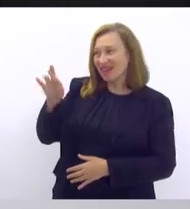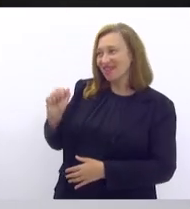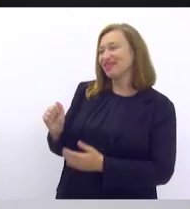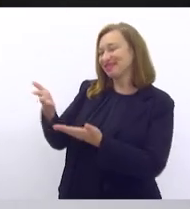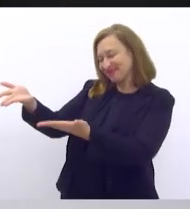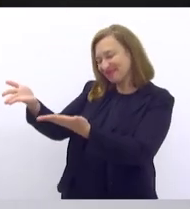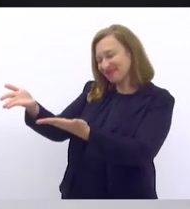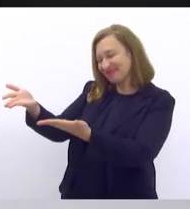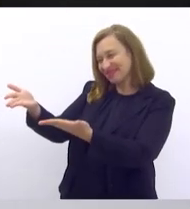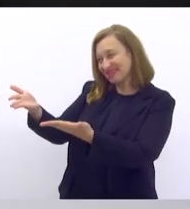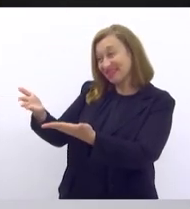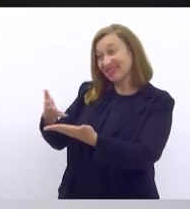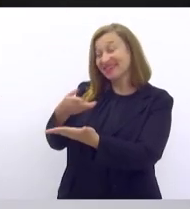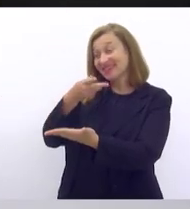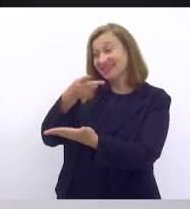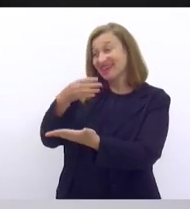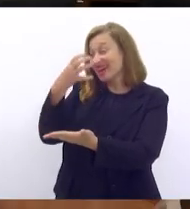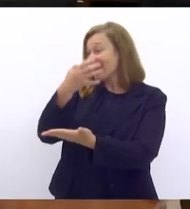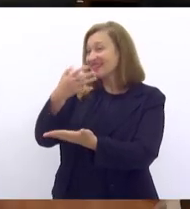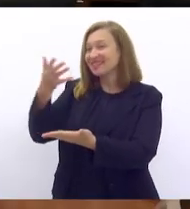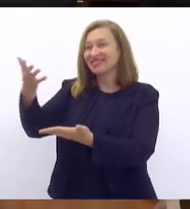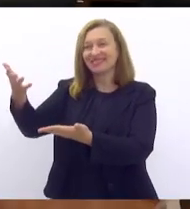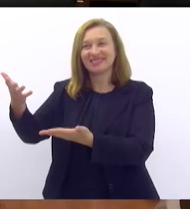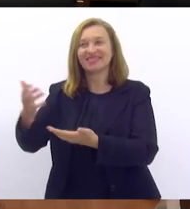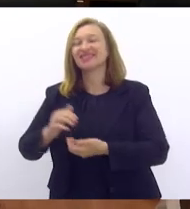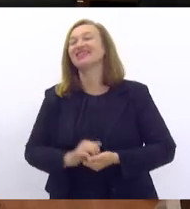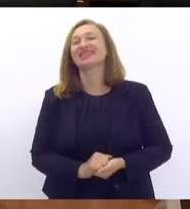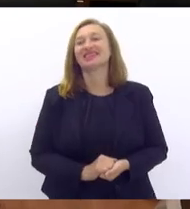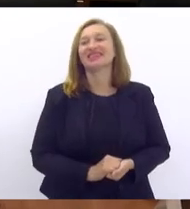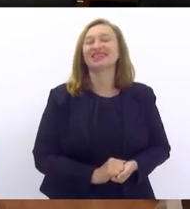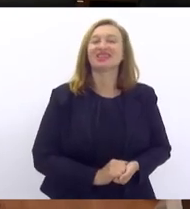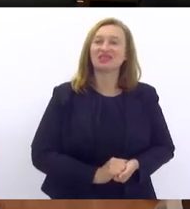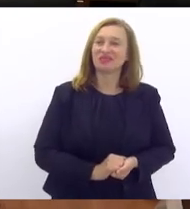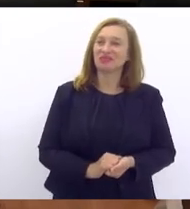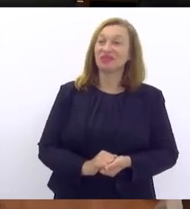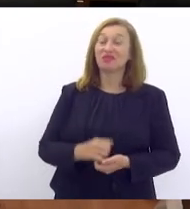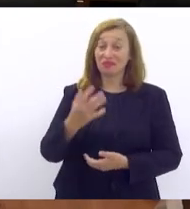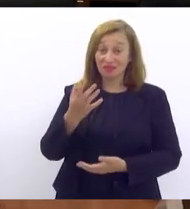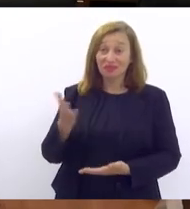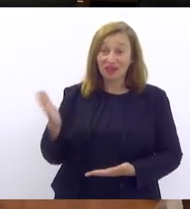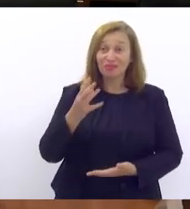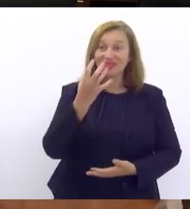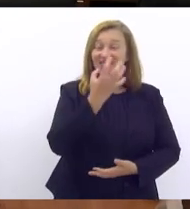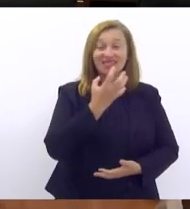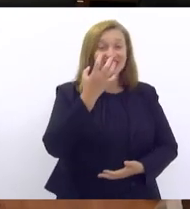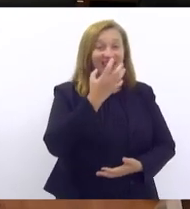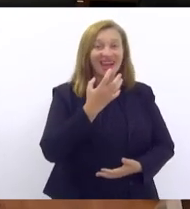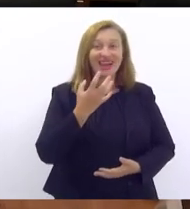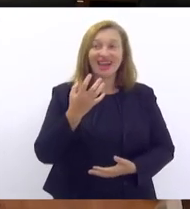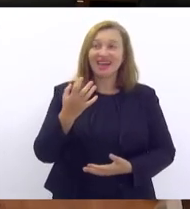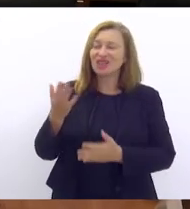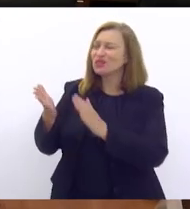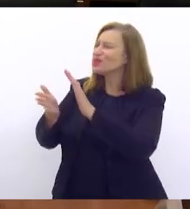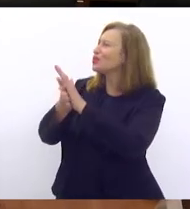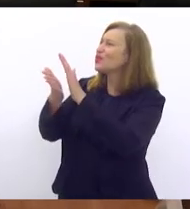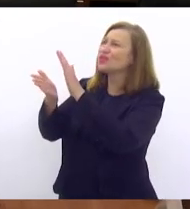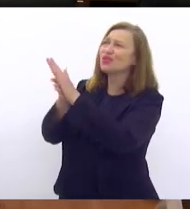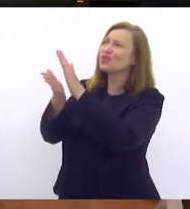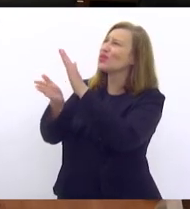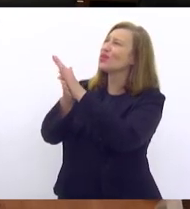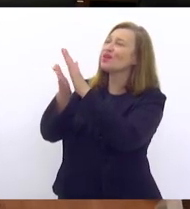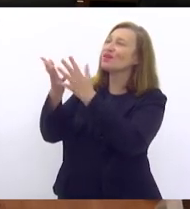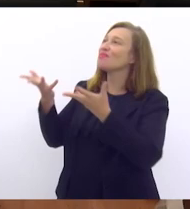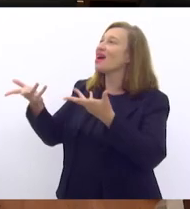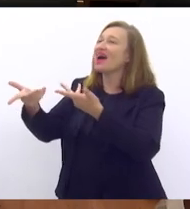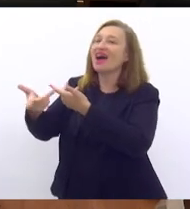a palavra e o canto é seu. Nós vamos entoar esse hino tão maravilhoso que é o hino da igreja e que se